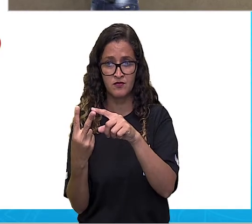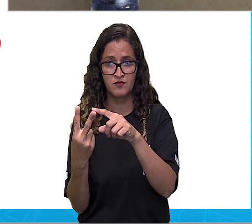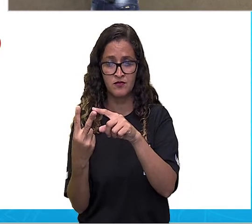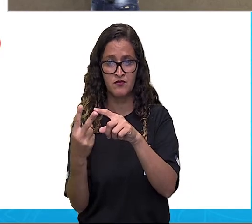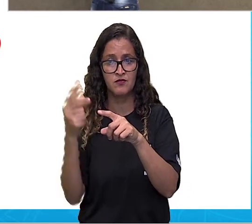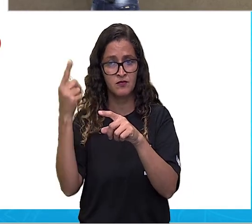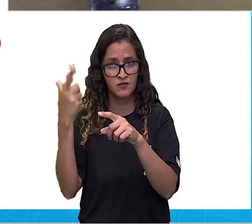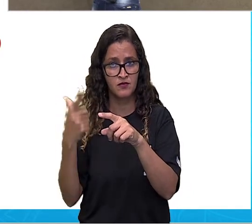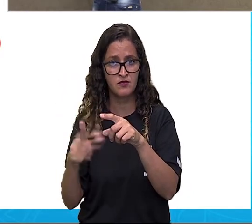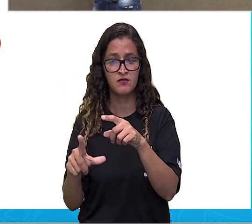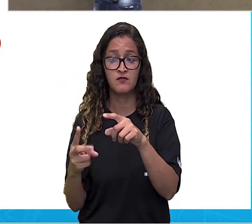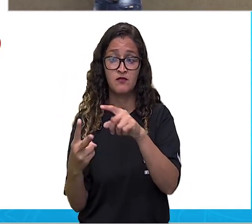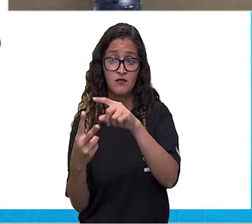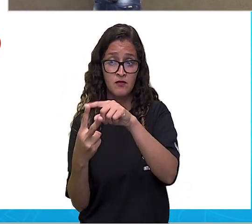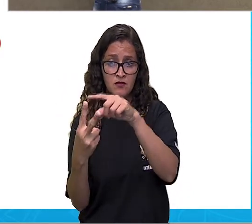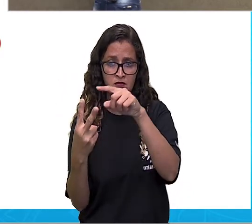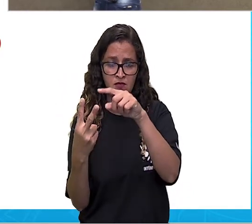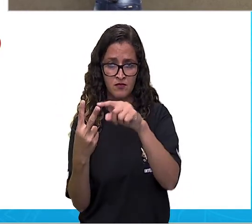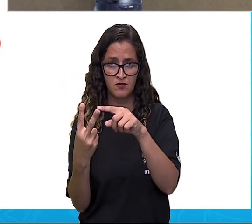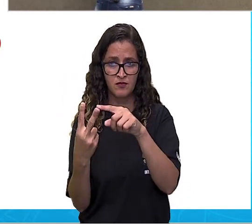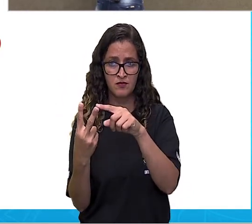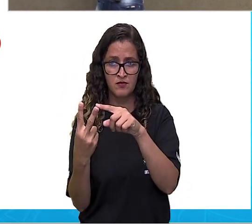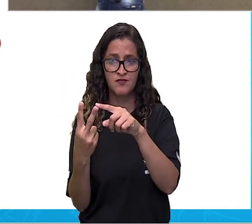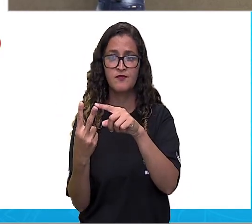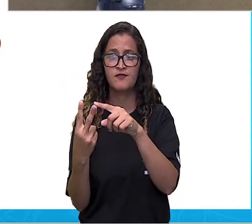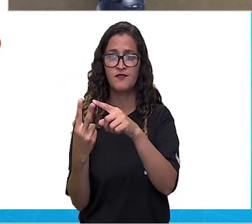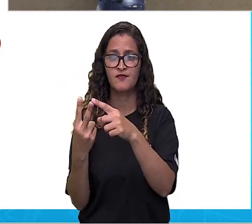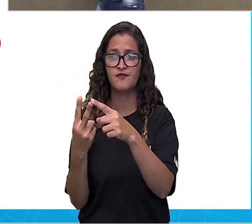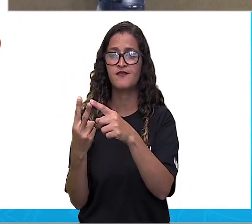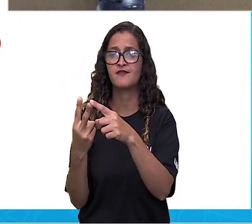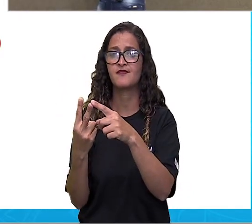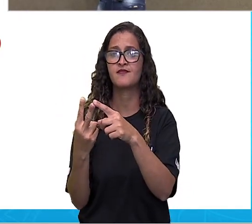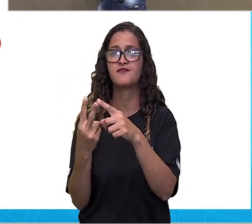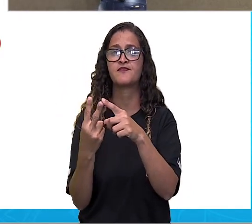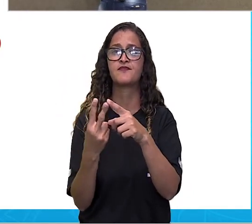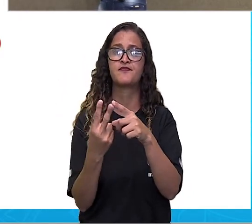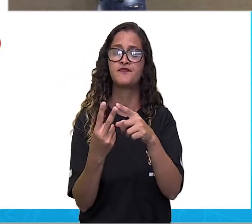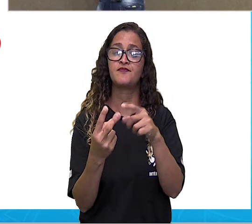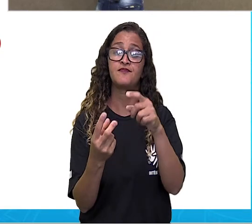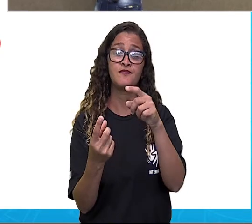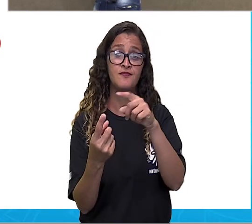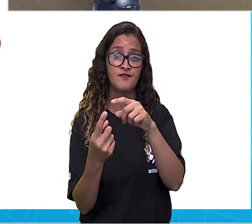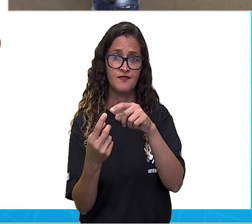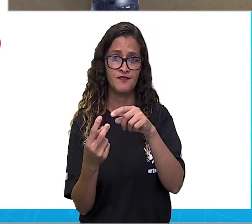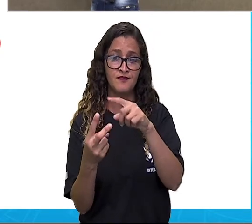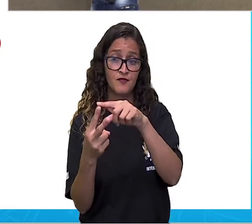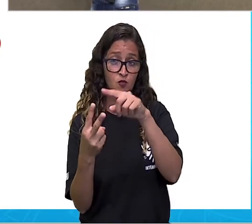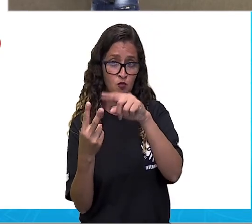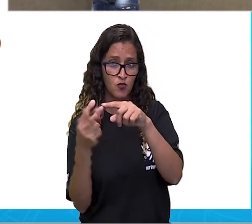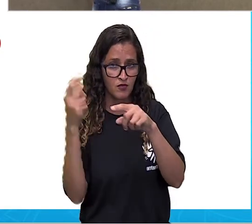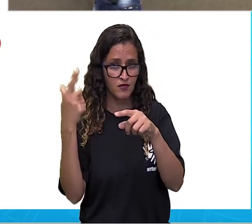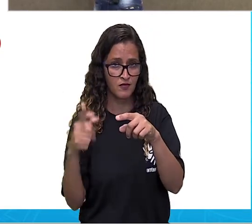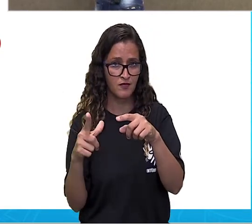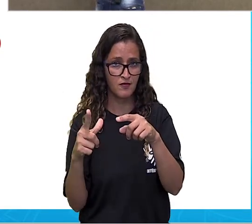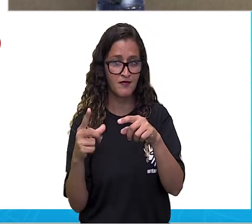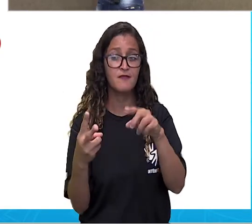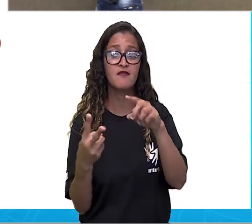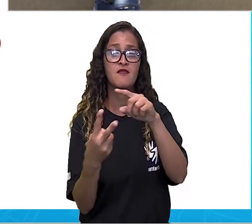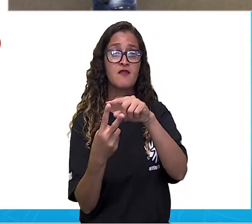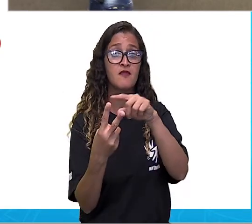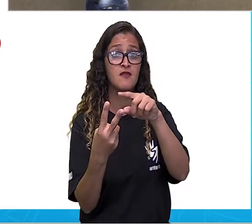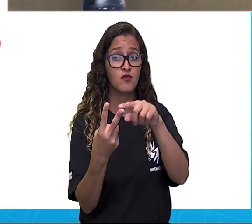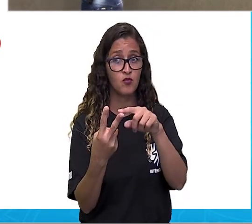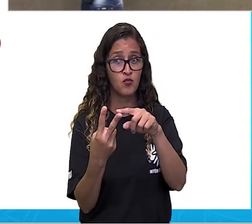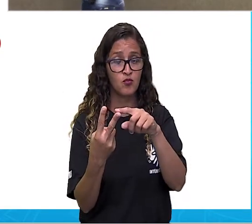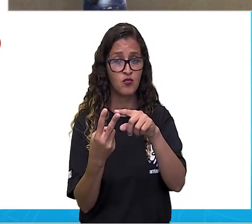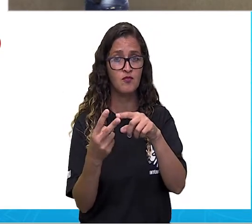Um, dois. Um, dois. Um, dois.